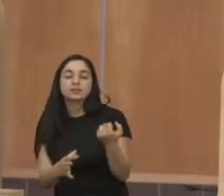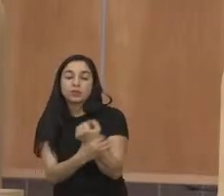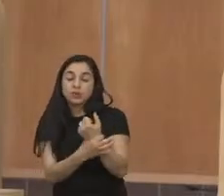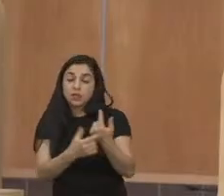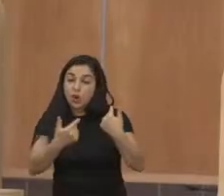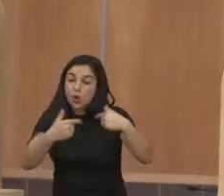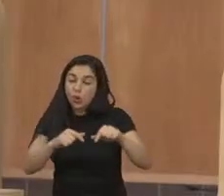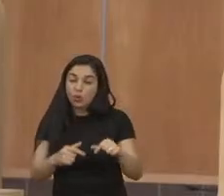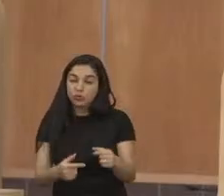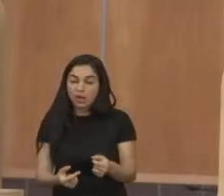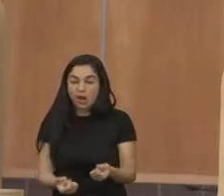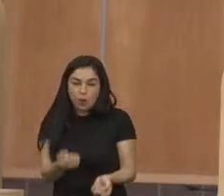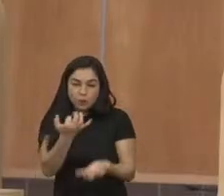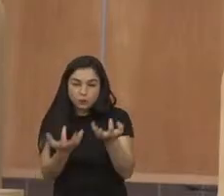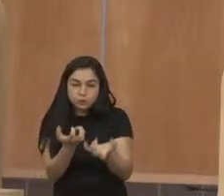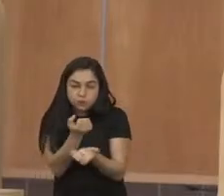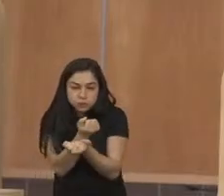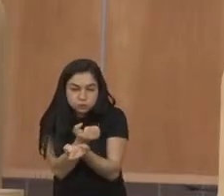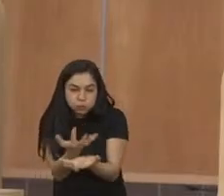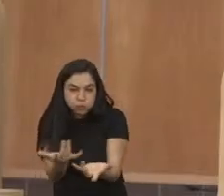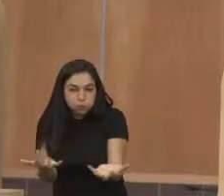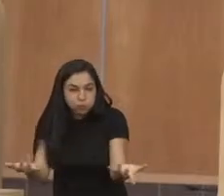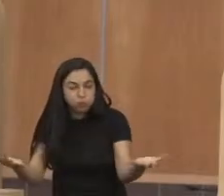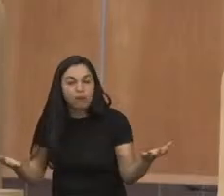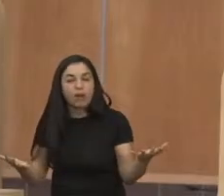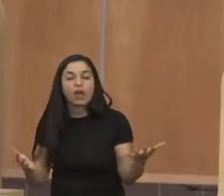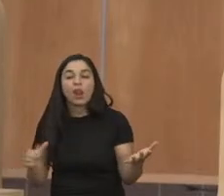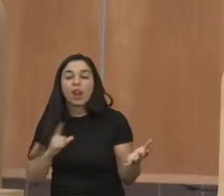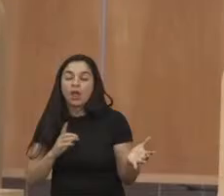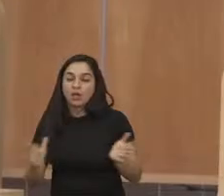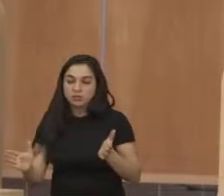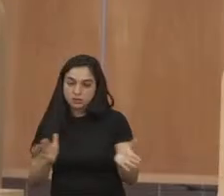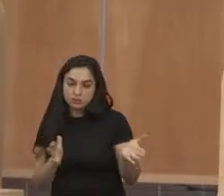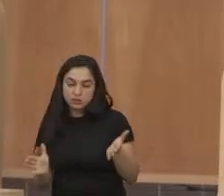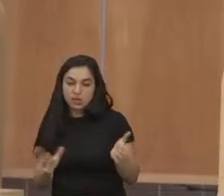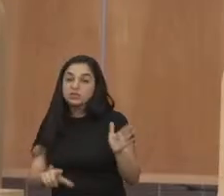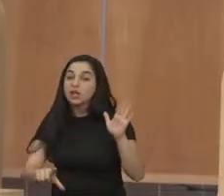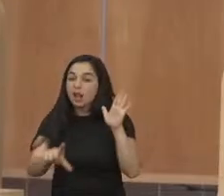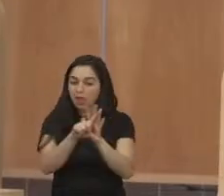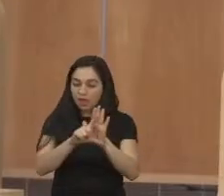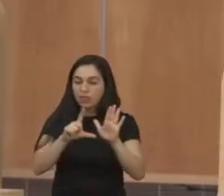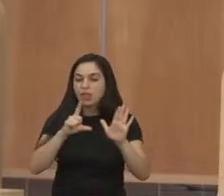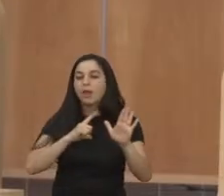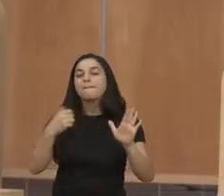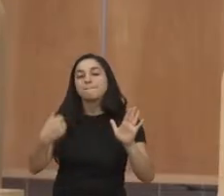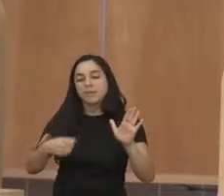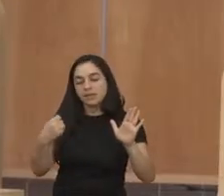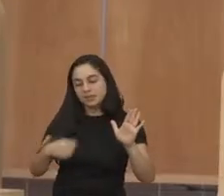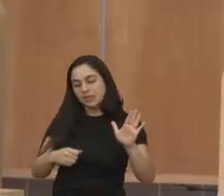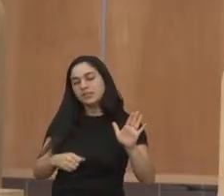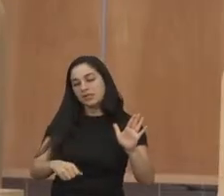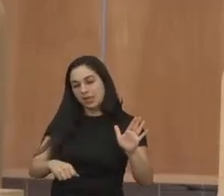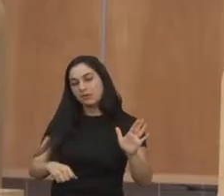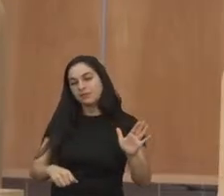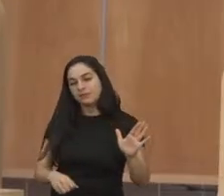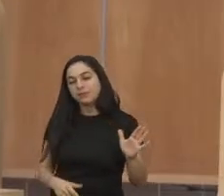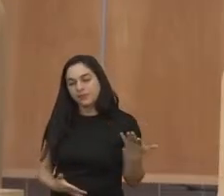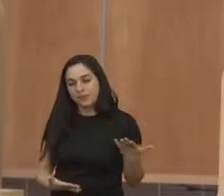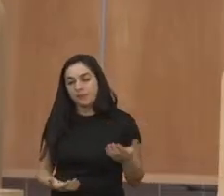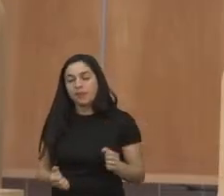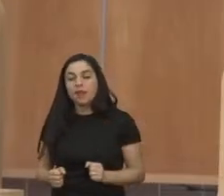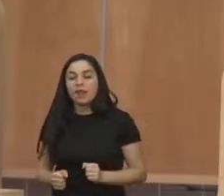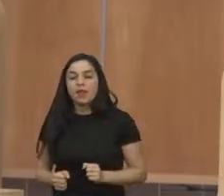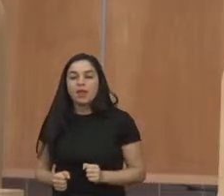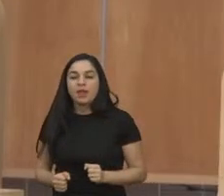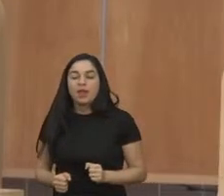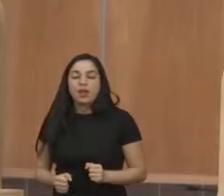e acessibilidade, são preservadas. Então, isso não foi tirado da lei. Isso continua como uma exigência. Adicionalmente, a